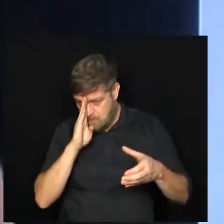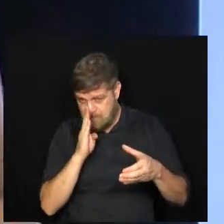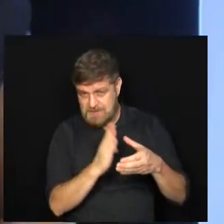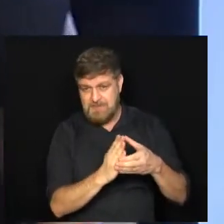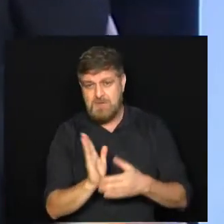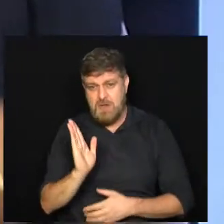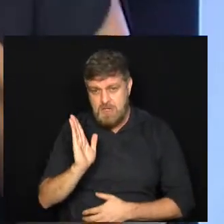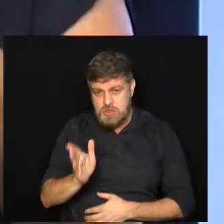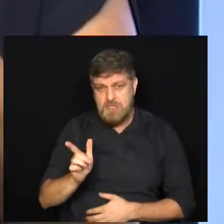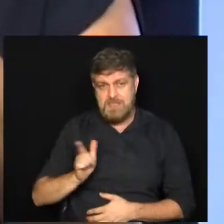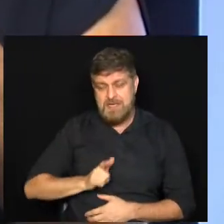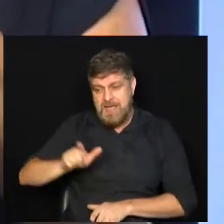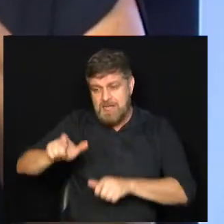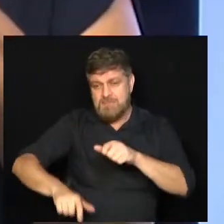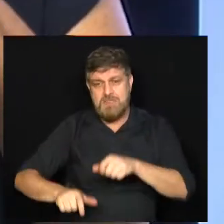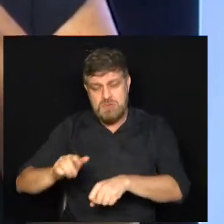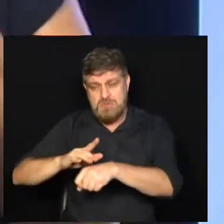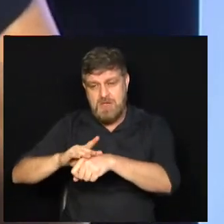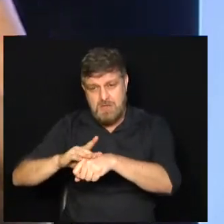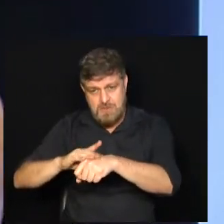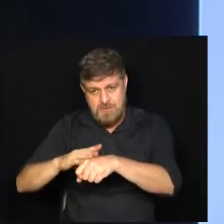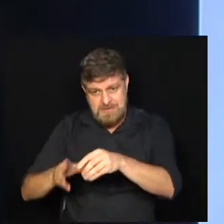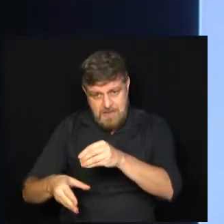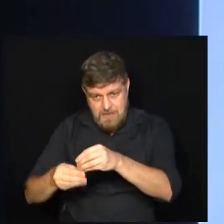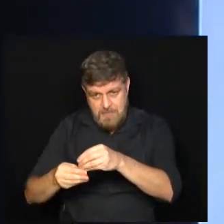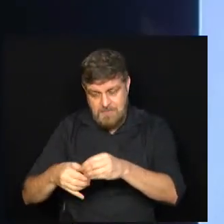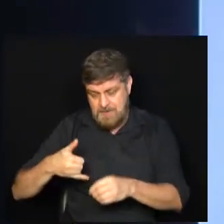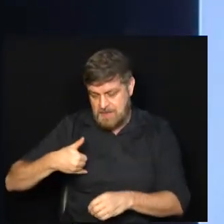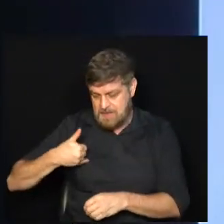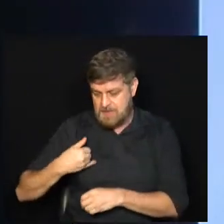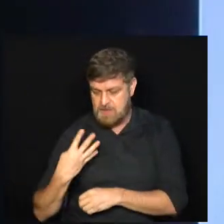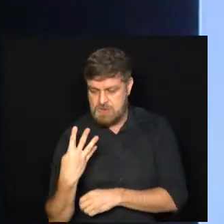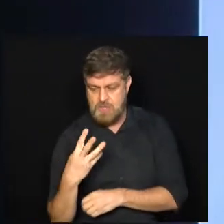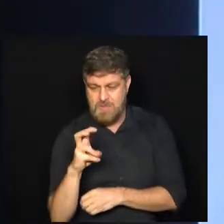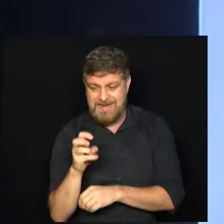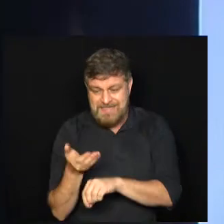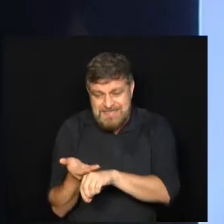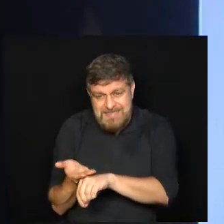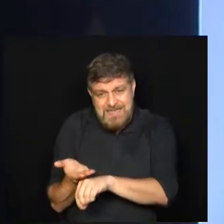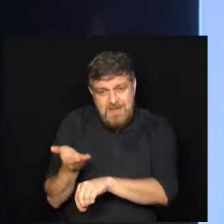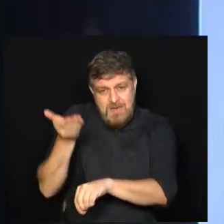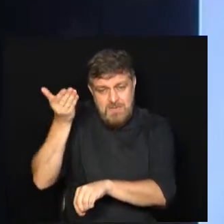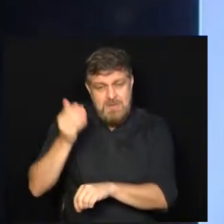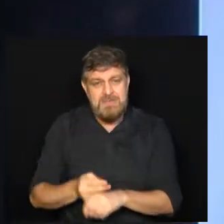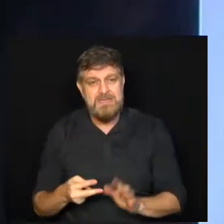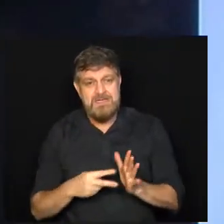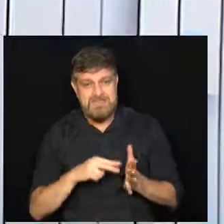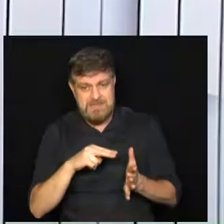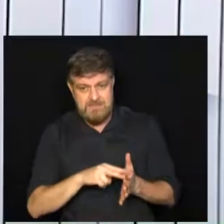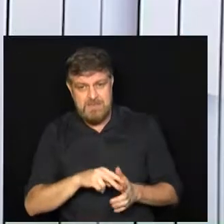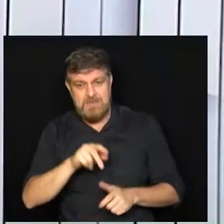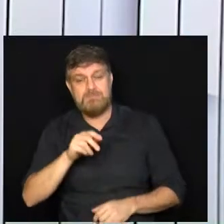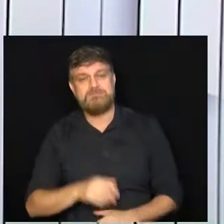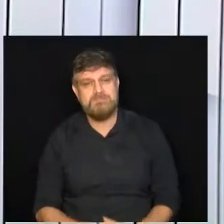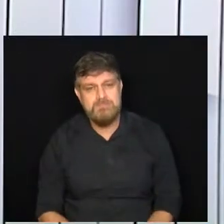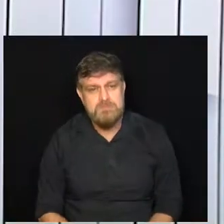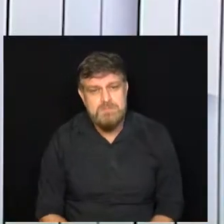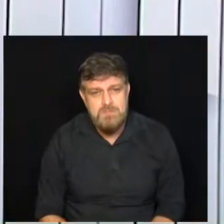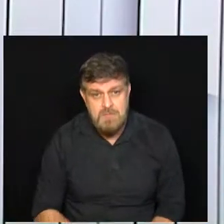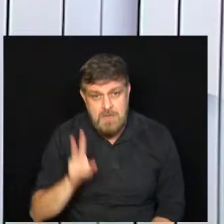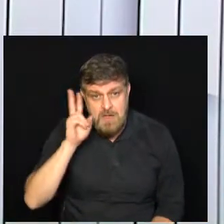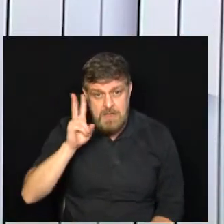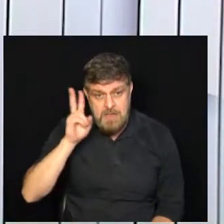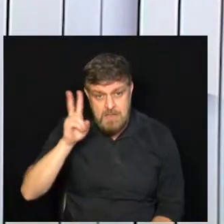os comórbidos 45+. Então, são as pessoas de 45 anos ou mais. Lembrando então,